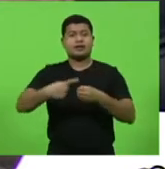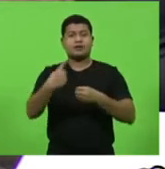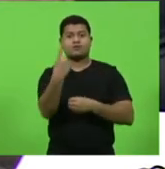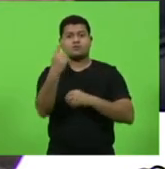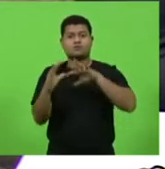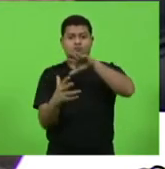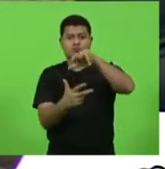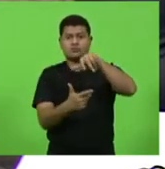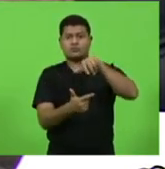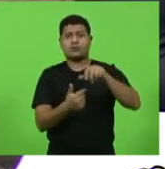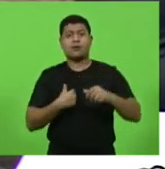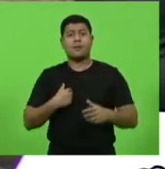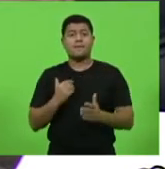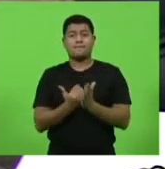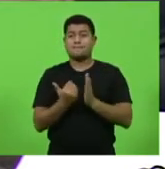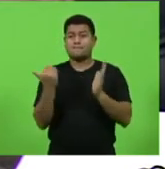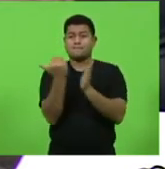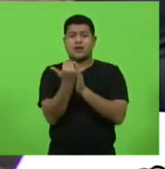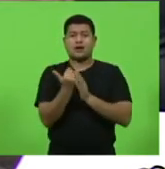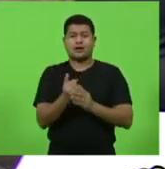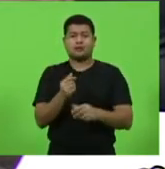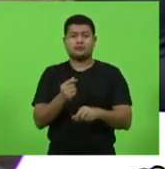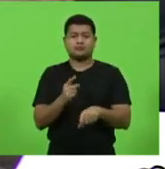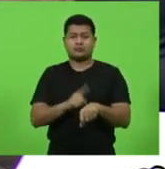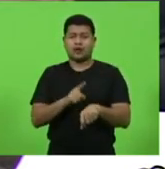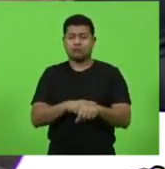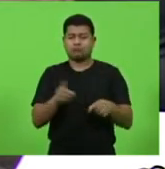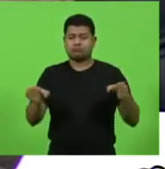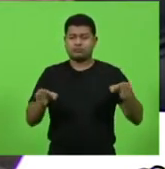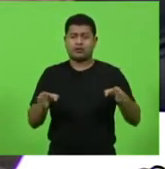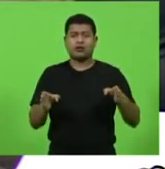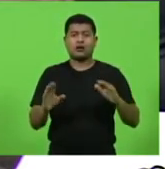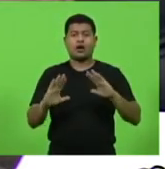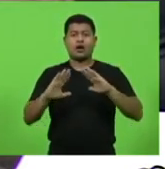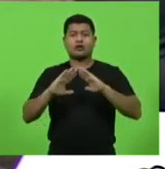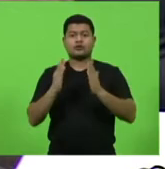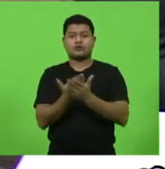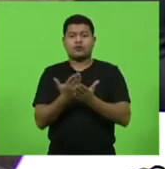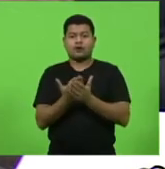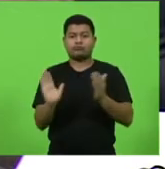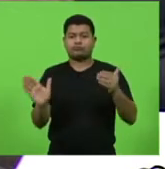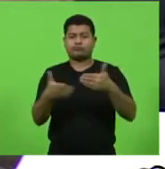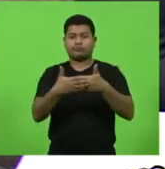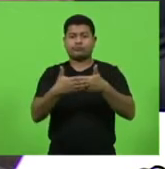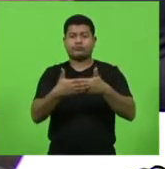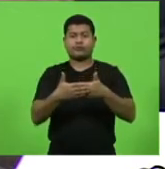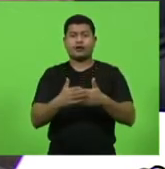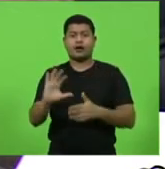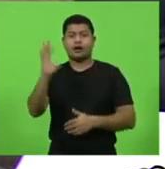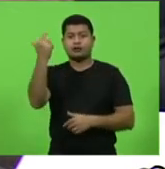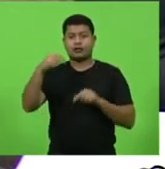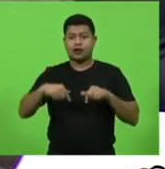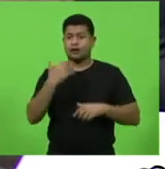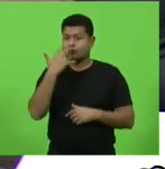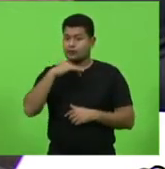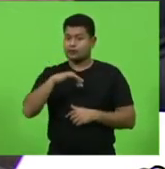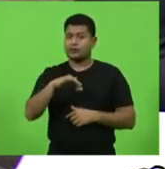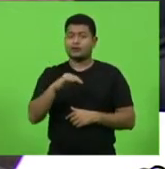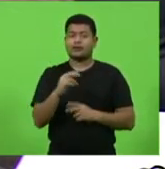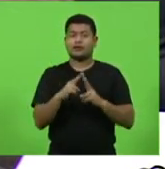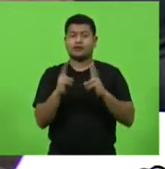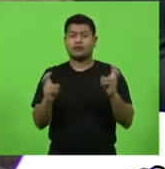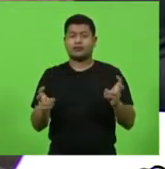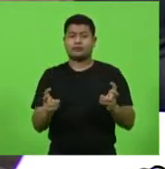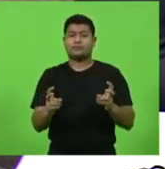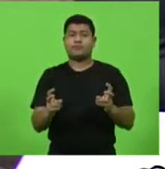ficou mais tempo com escolas fechadas. Isso aconteceu com as nossas crianças aqui em Florianópolis.